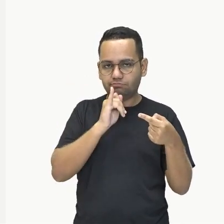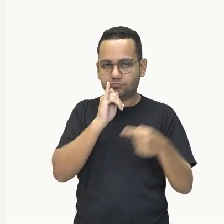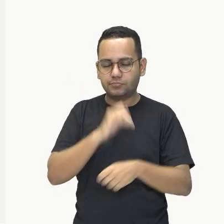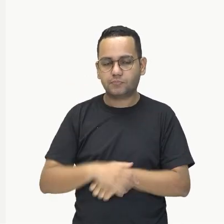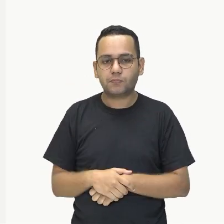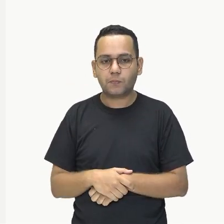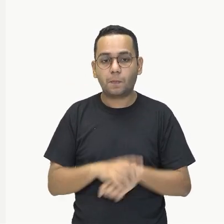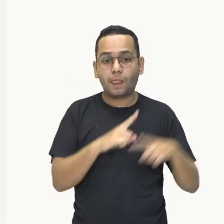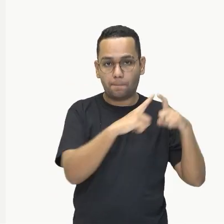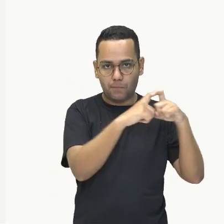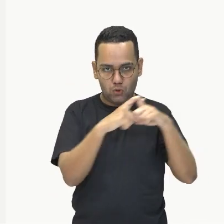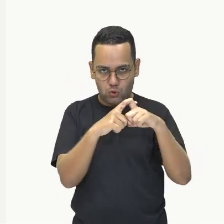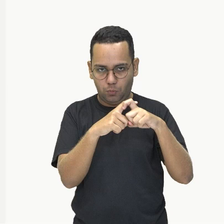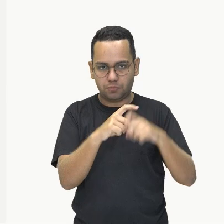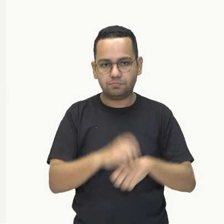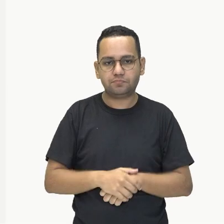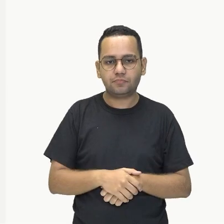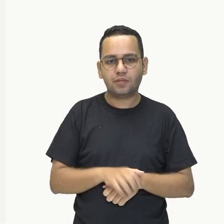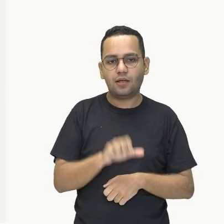nós temos o polinômio